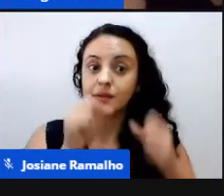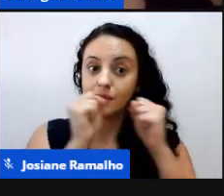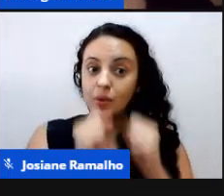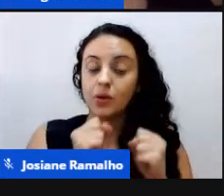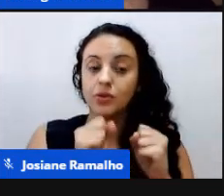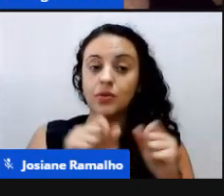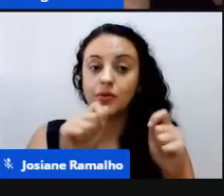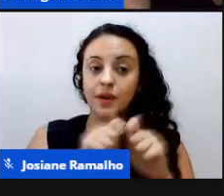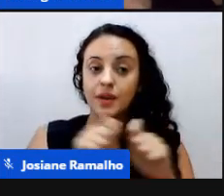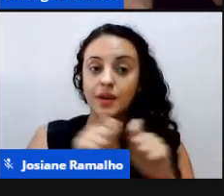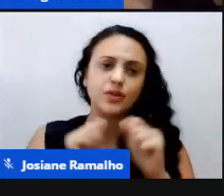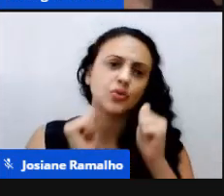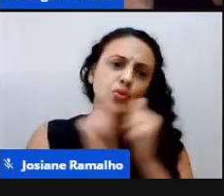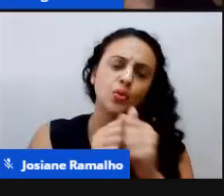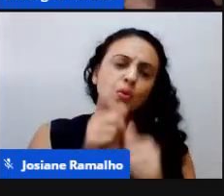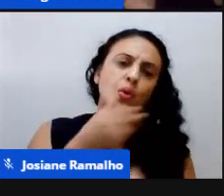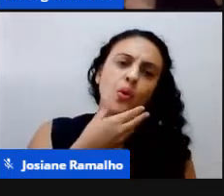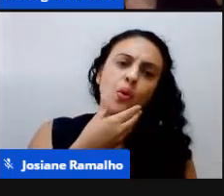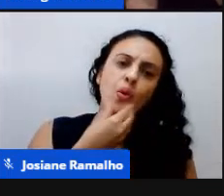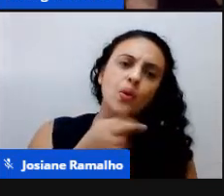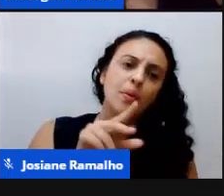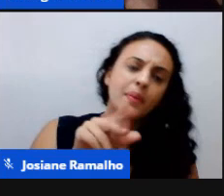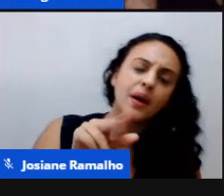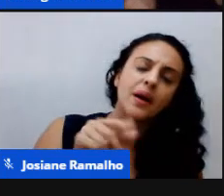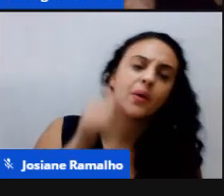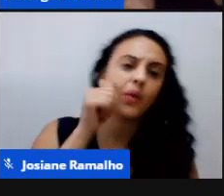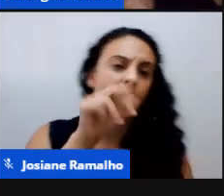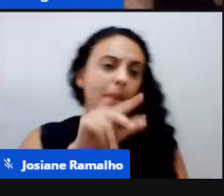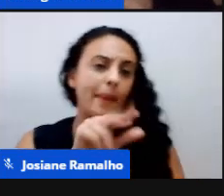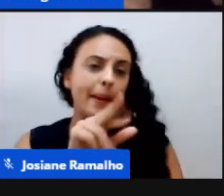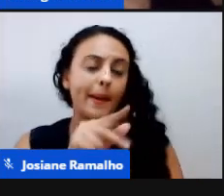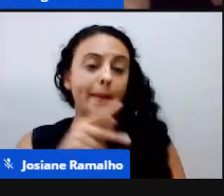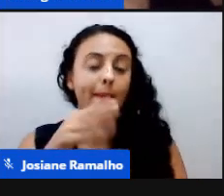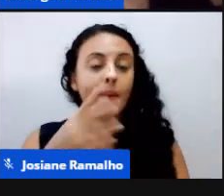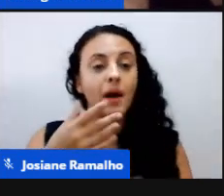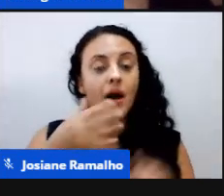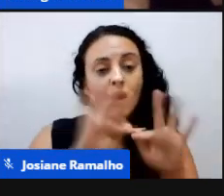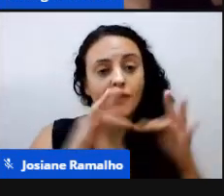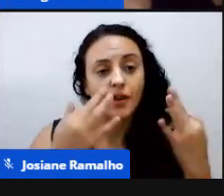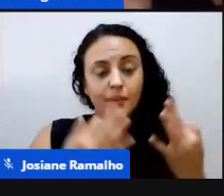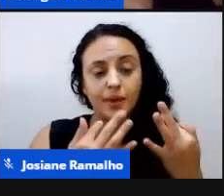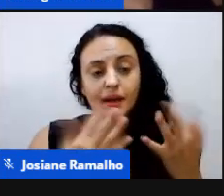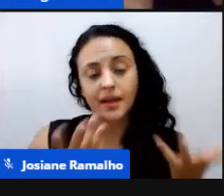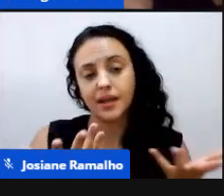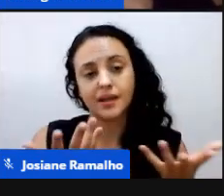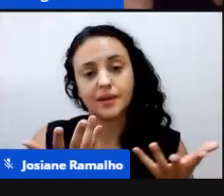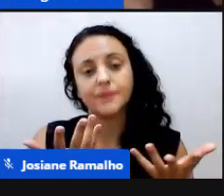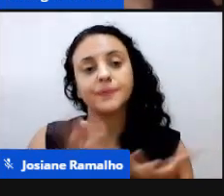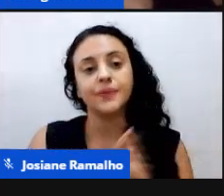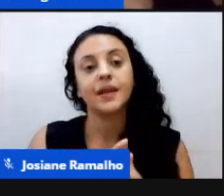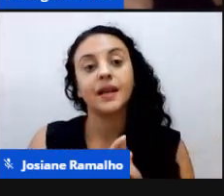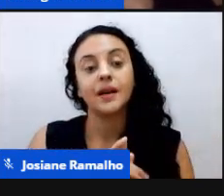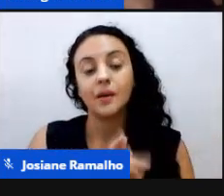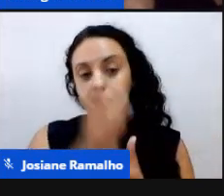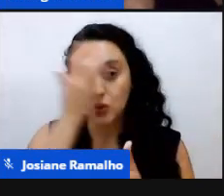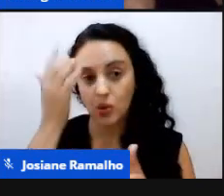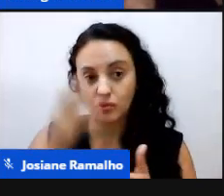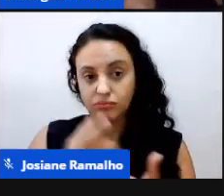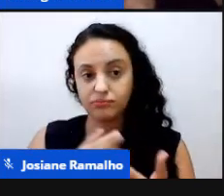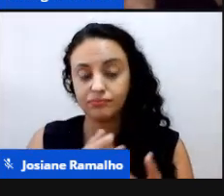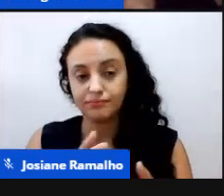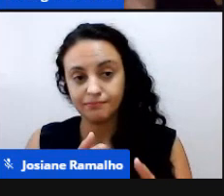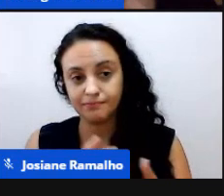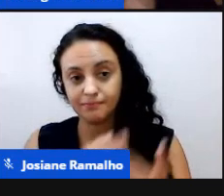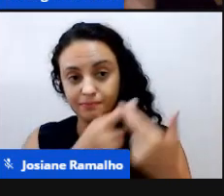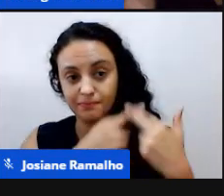juntamente com o irmão, com a irmã, com os pais, com o responsável que estão dentro de casa, para estar realizando essa atividade com a criança.